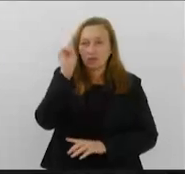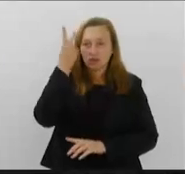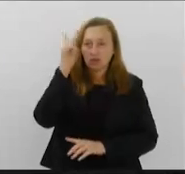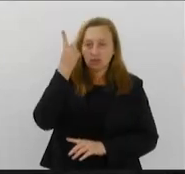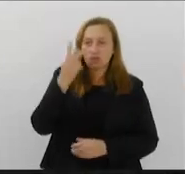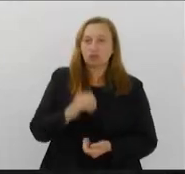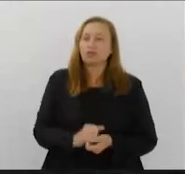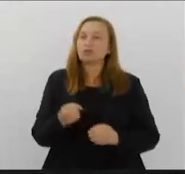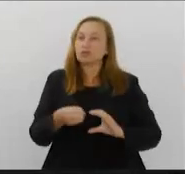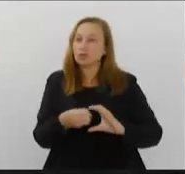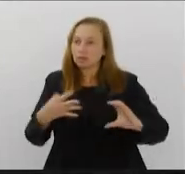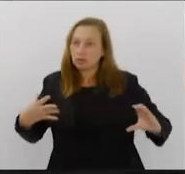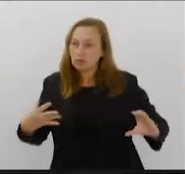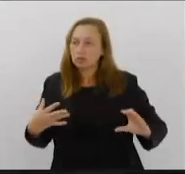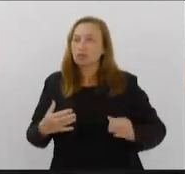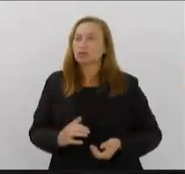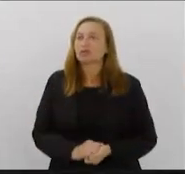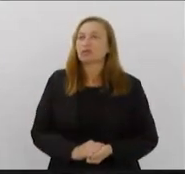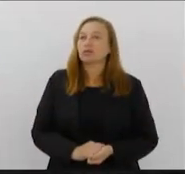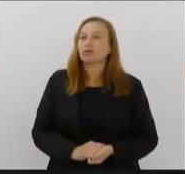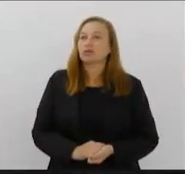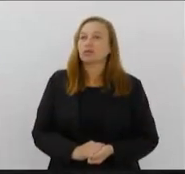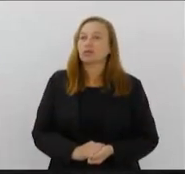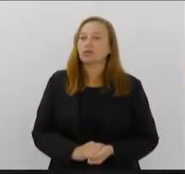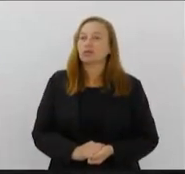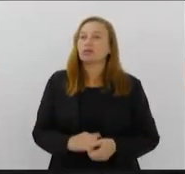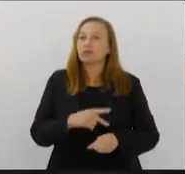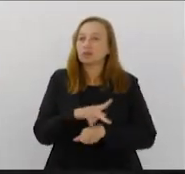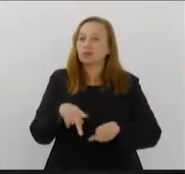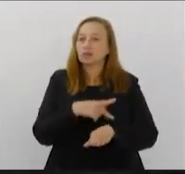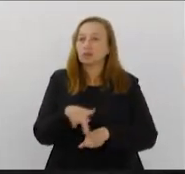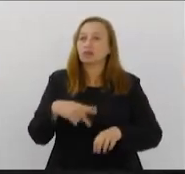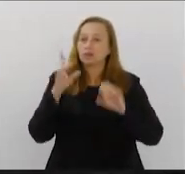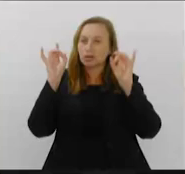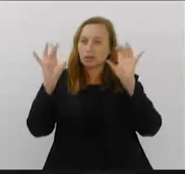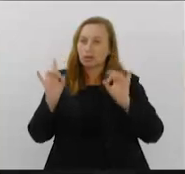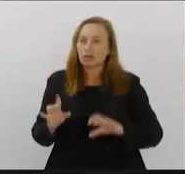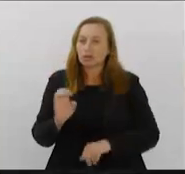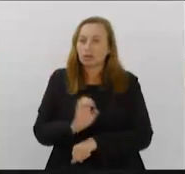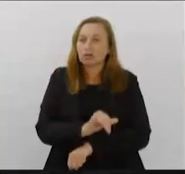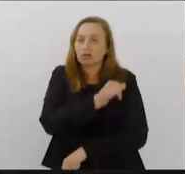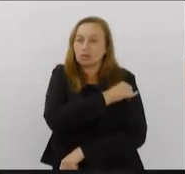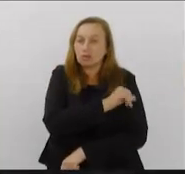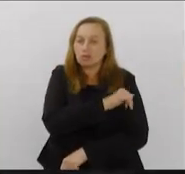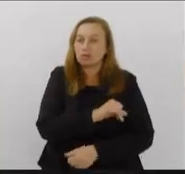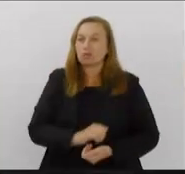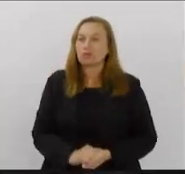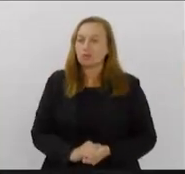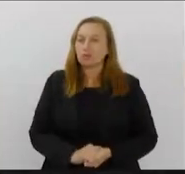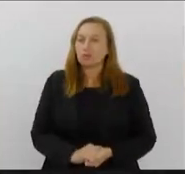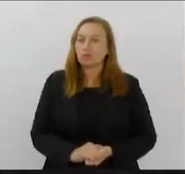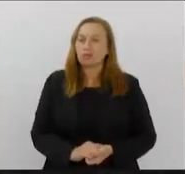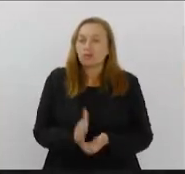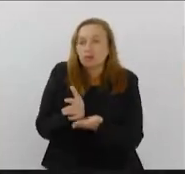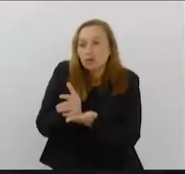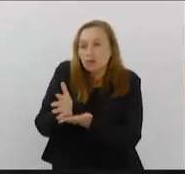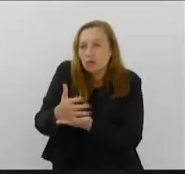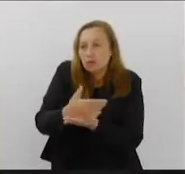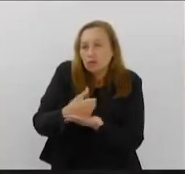são características ainda do nosso país, especialmente do Estado do Rio de Janeiro. Dados